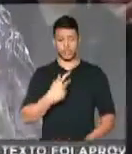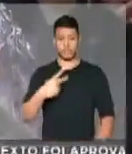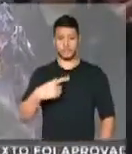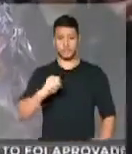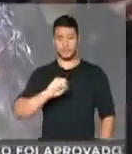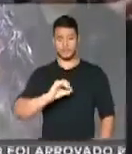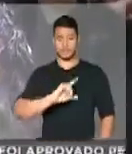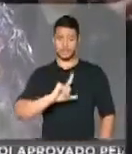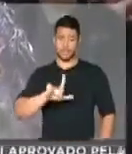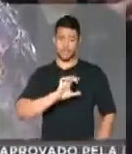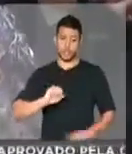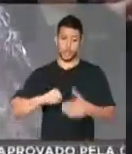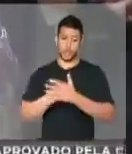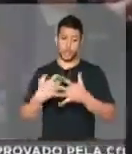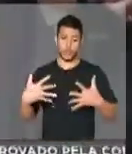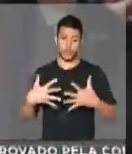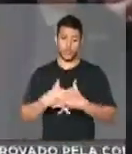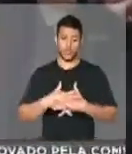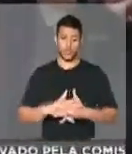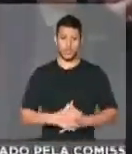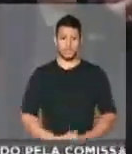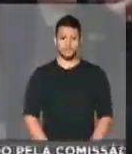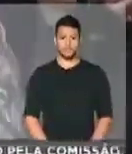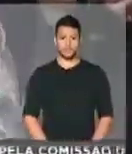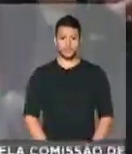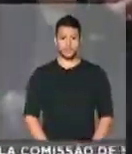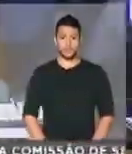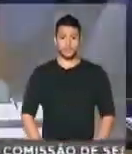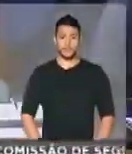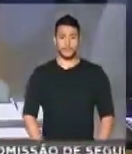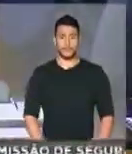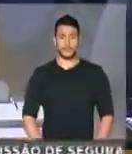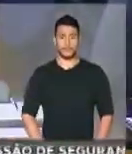infelizmente, o país passa por uma crise... Como encaminha o PRB, deputado Jonathan?